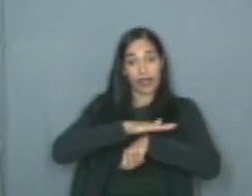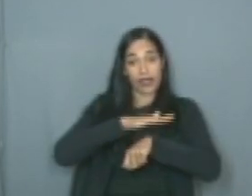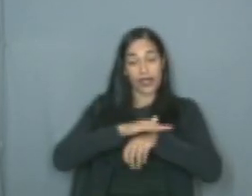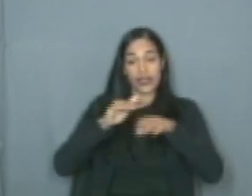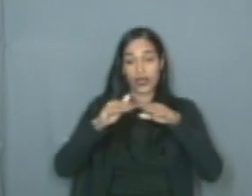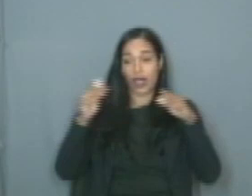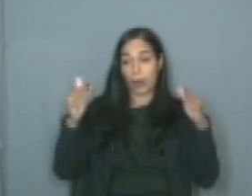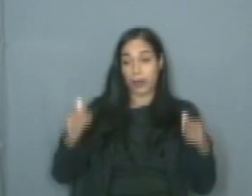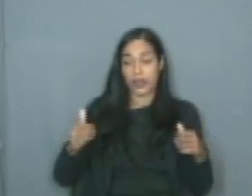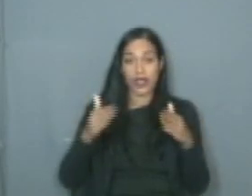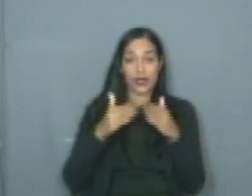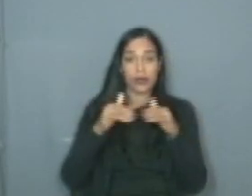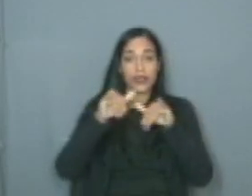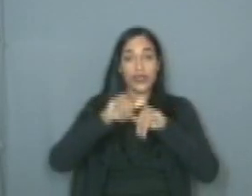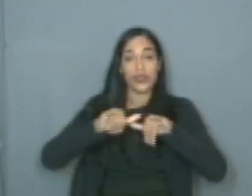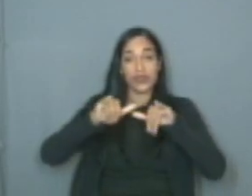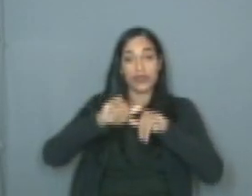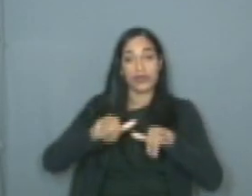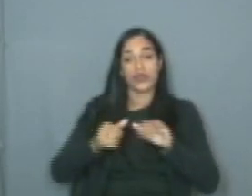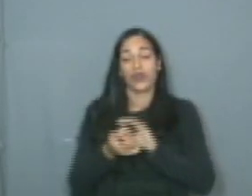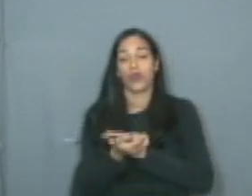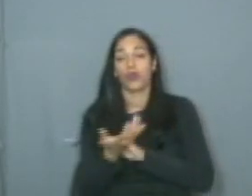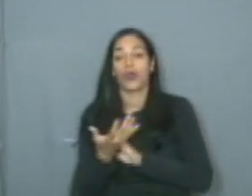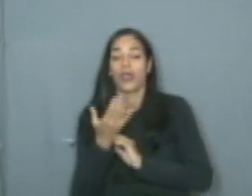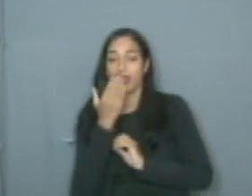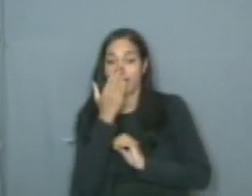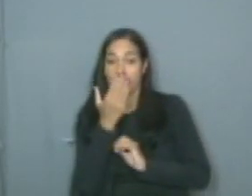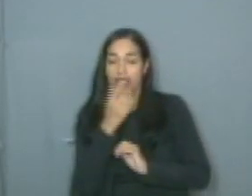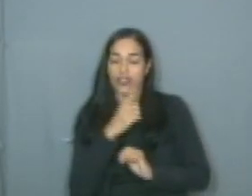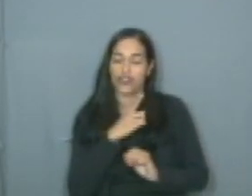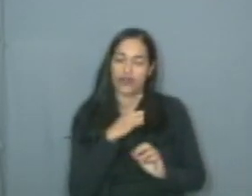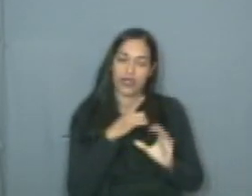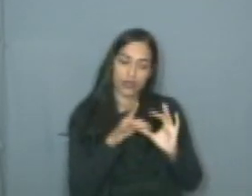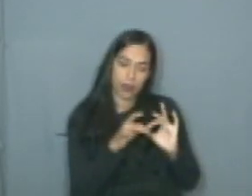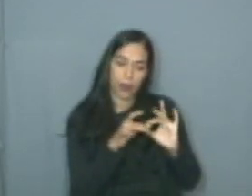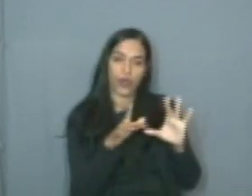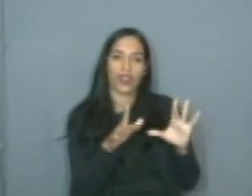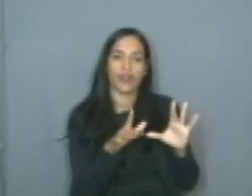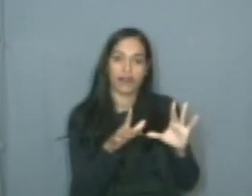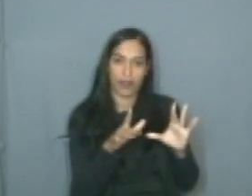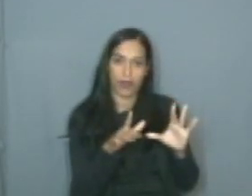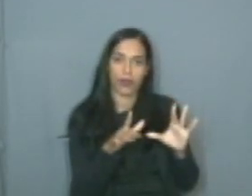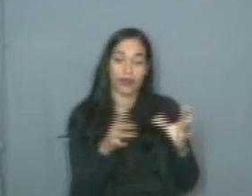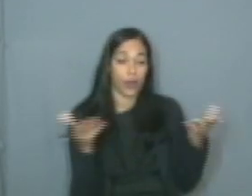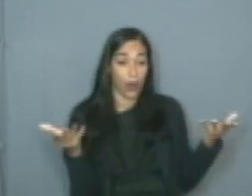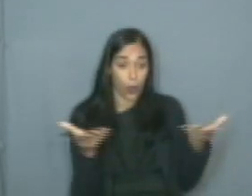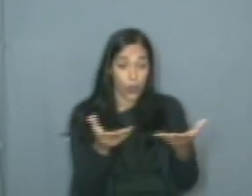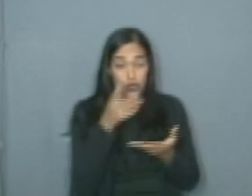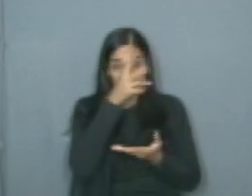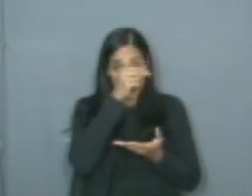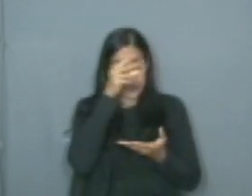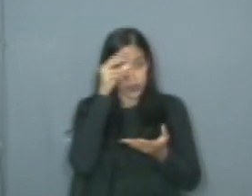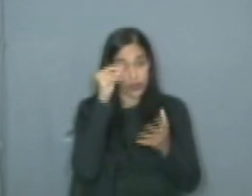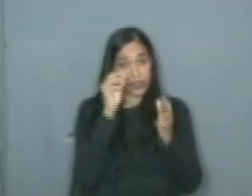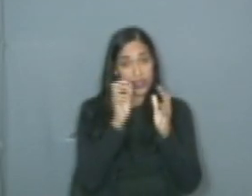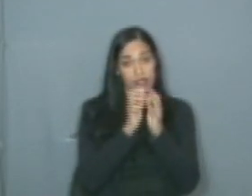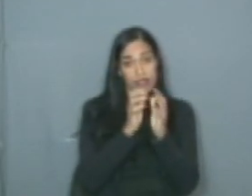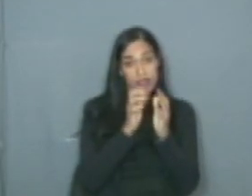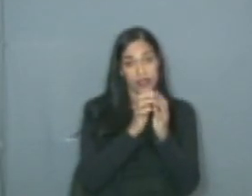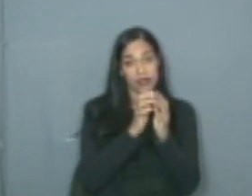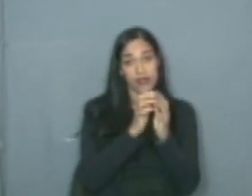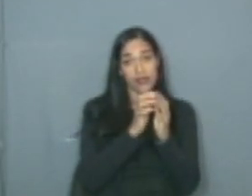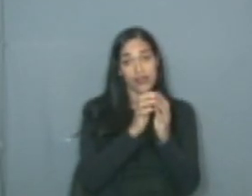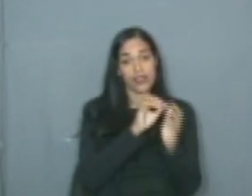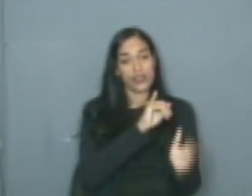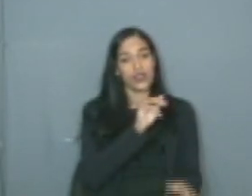um pedido de informação de quantas vans a gente tem disponível para esse transporte. Vamos atrás dessa informação, porque o vereador Júnior de Cleto está ali me